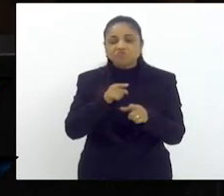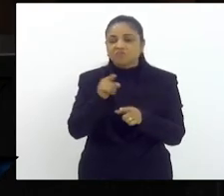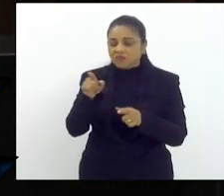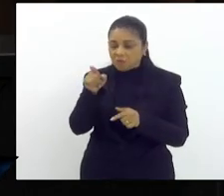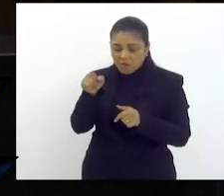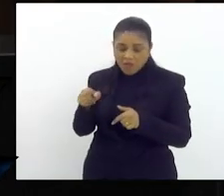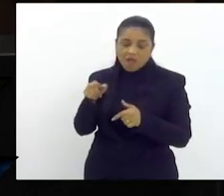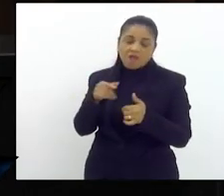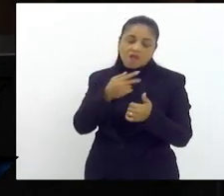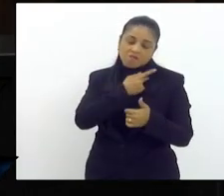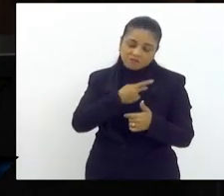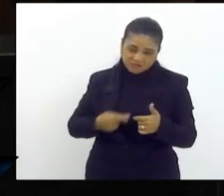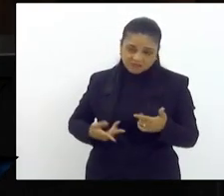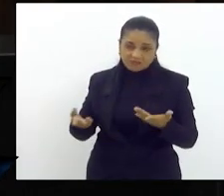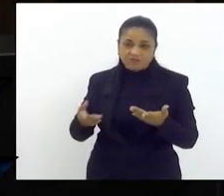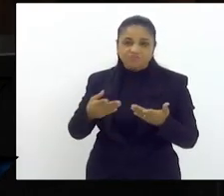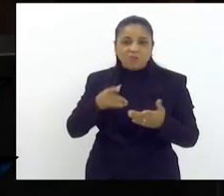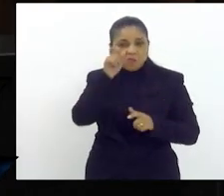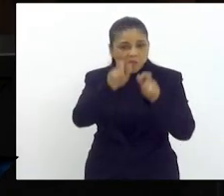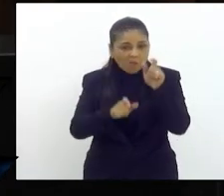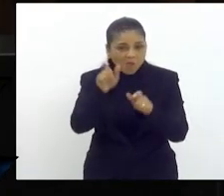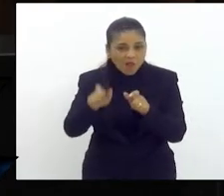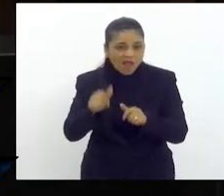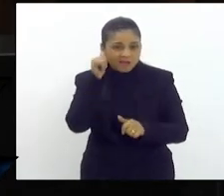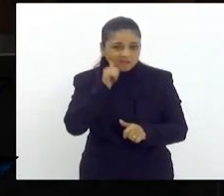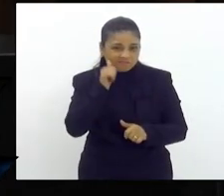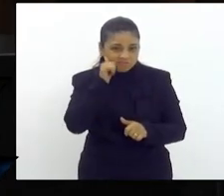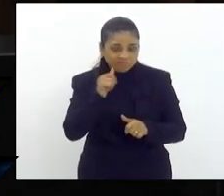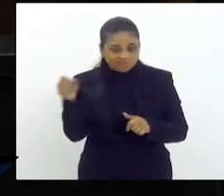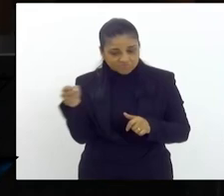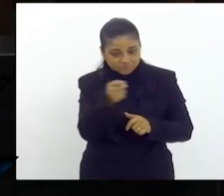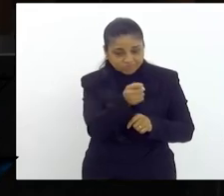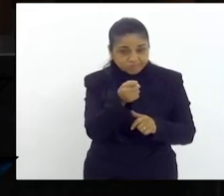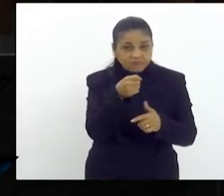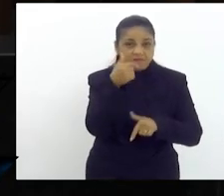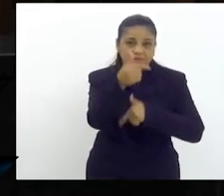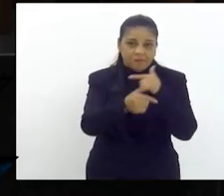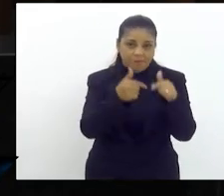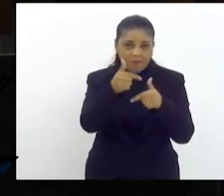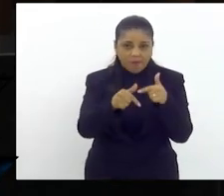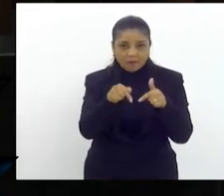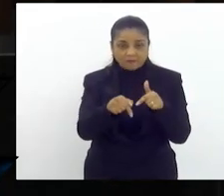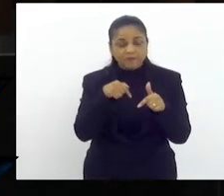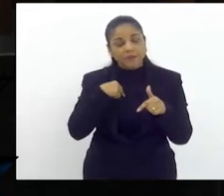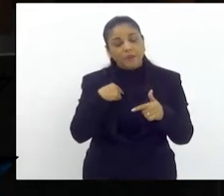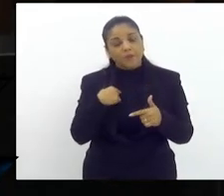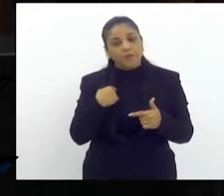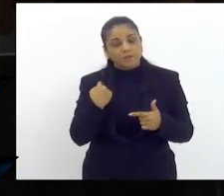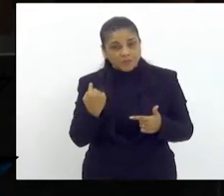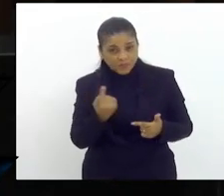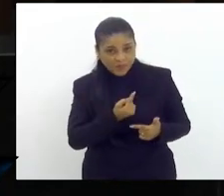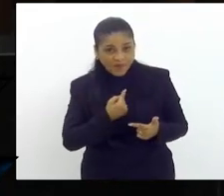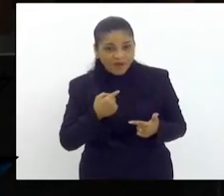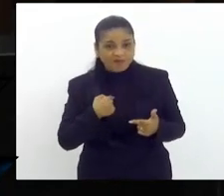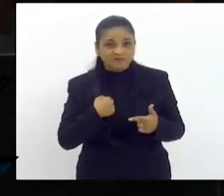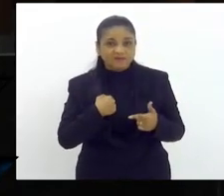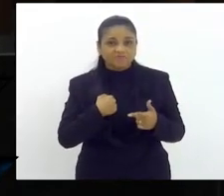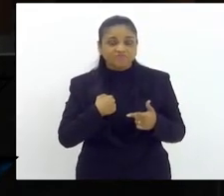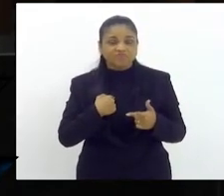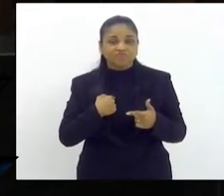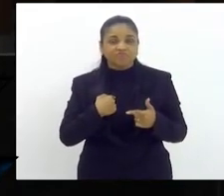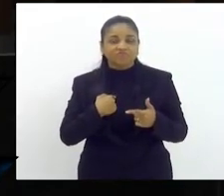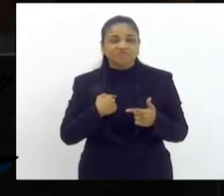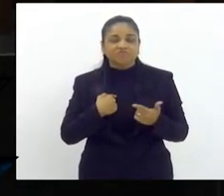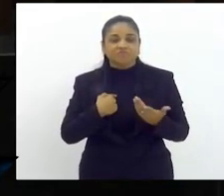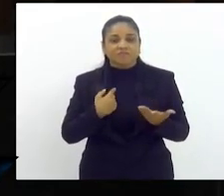situação das mulheres negras com relação ao mercado de trabalho é por isso que nós agora findando